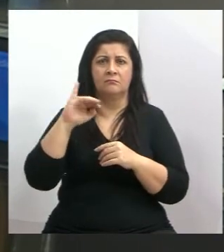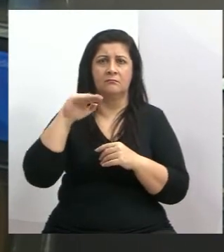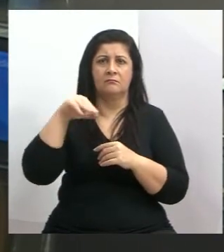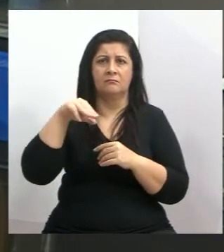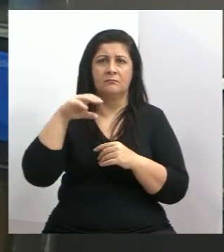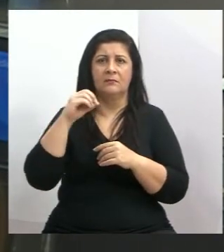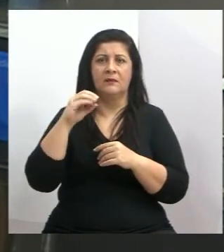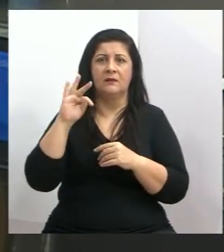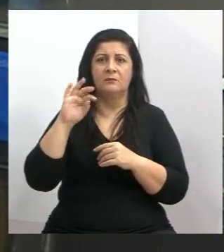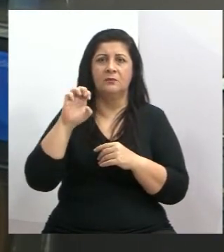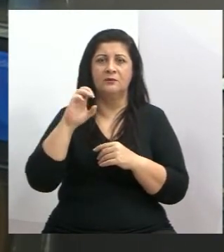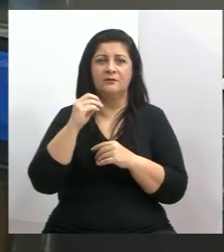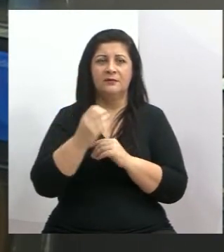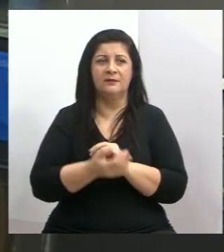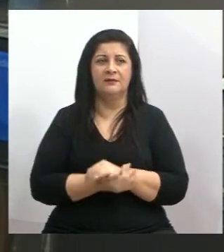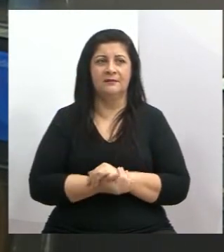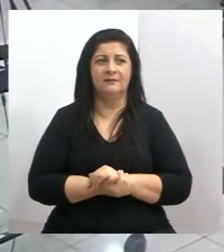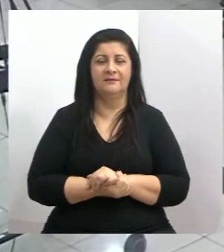favorável